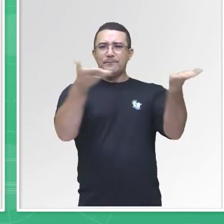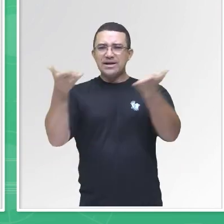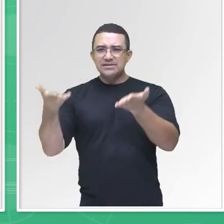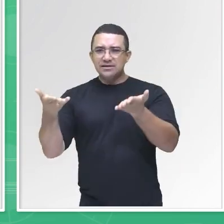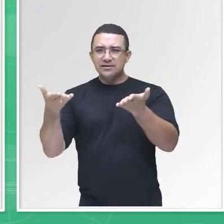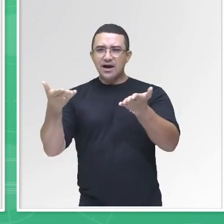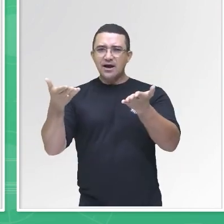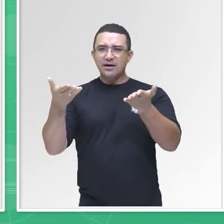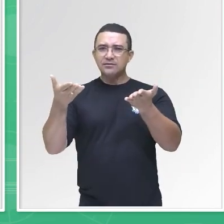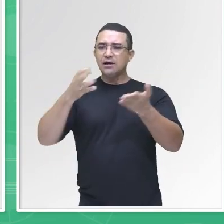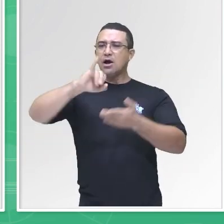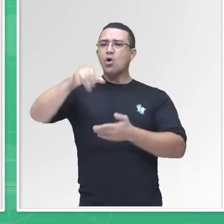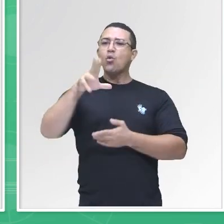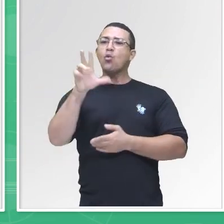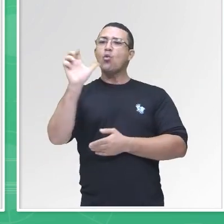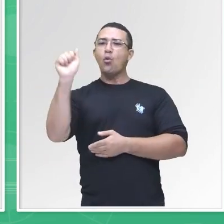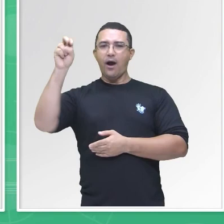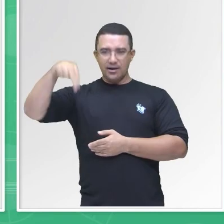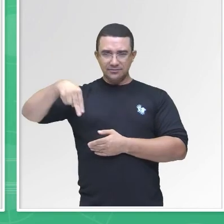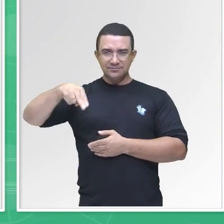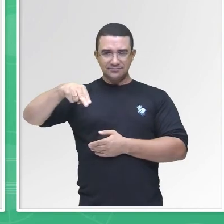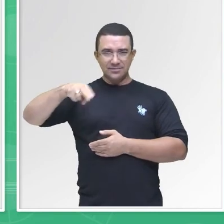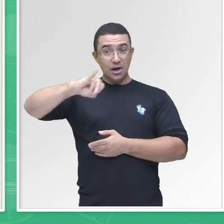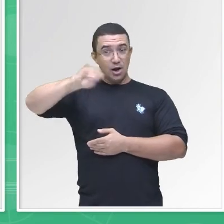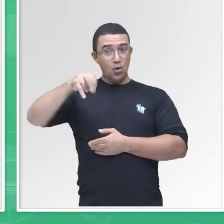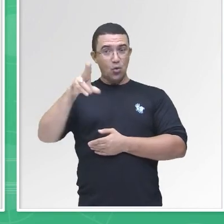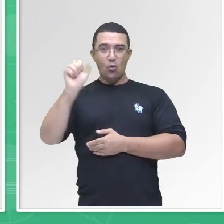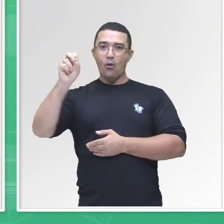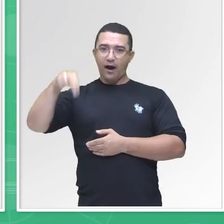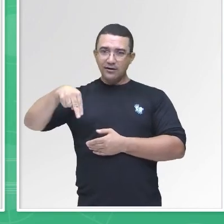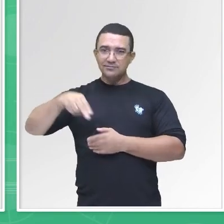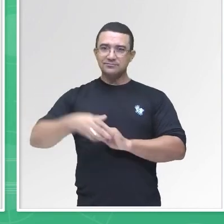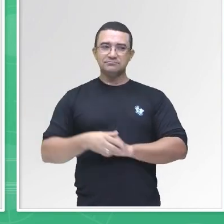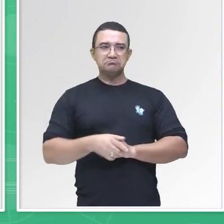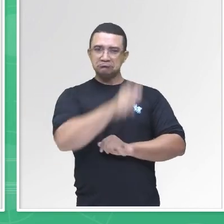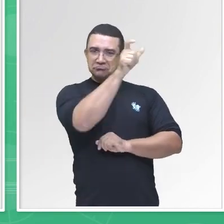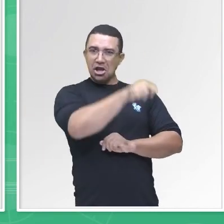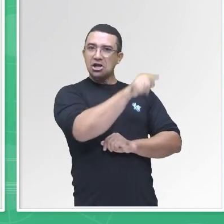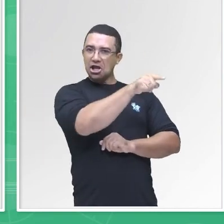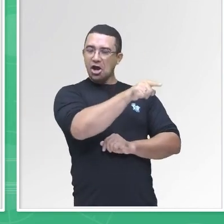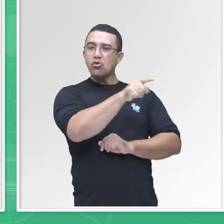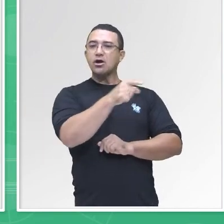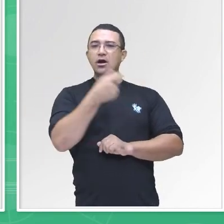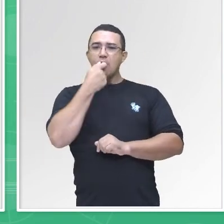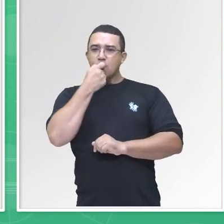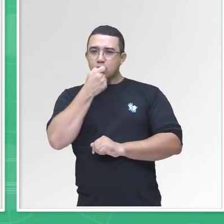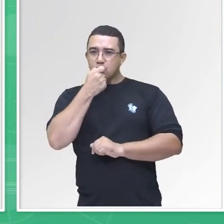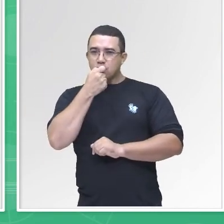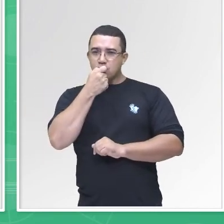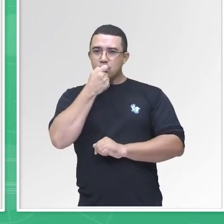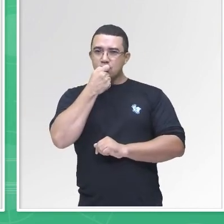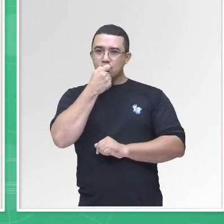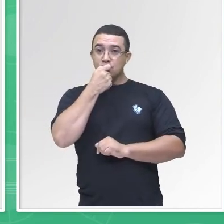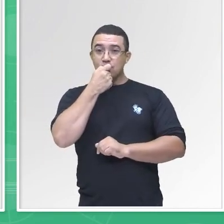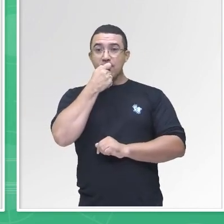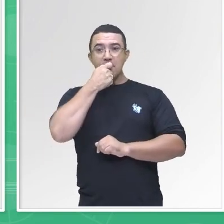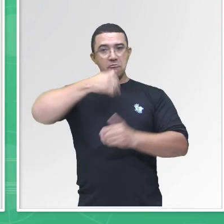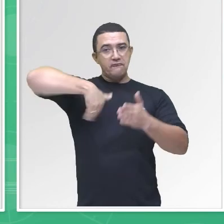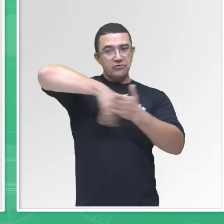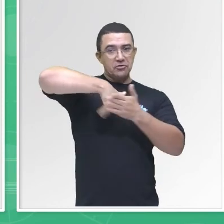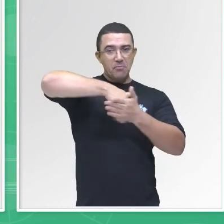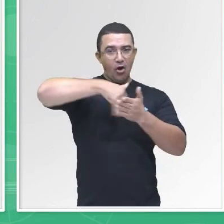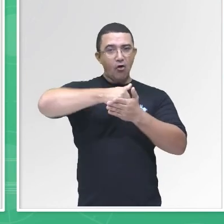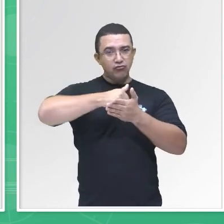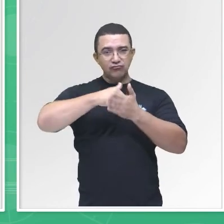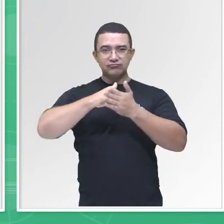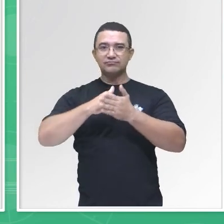está apresentando aqui alguém. Ele será el juez del partido de futebol. Opa, vai ter um joguinho de futebol na escola. E